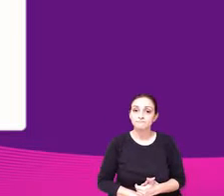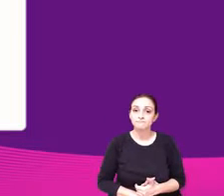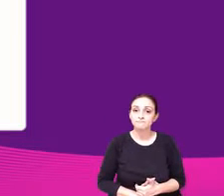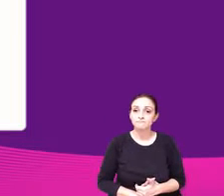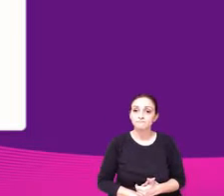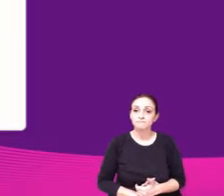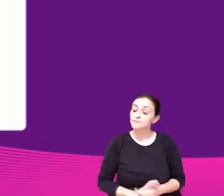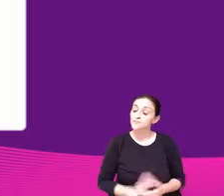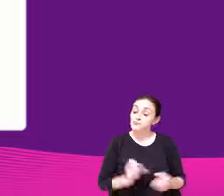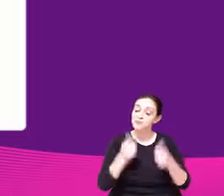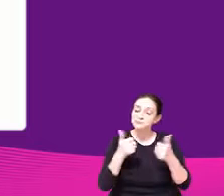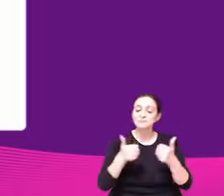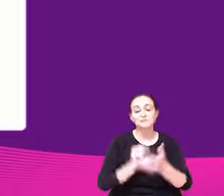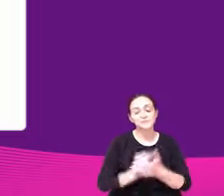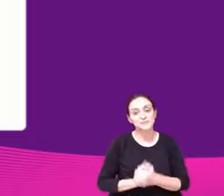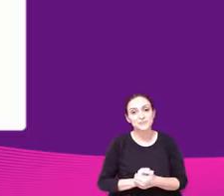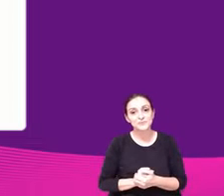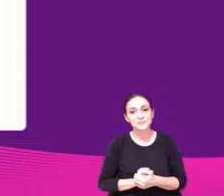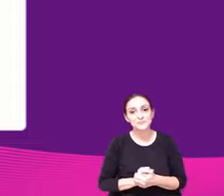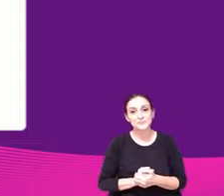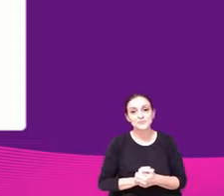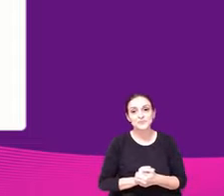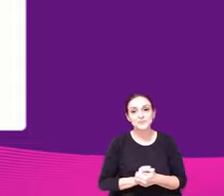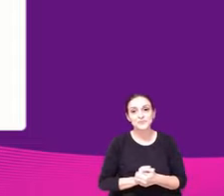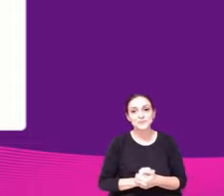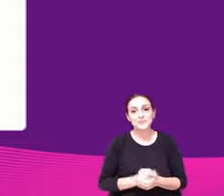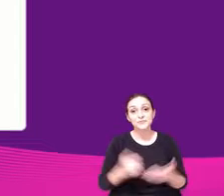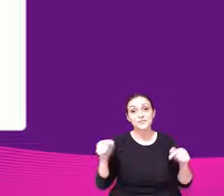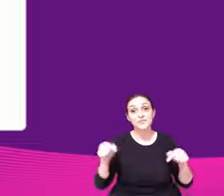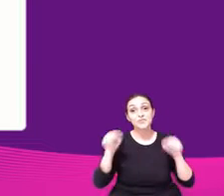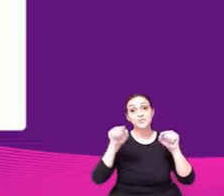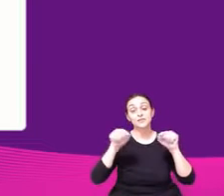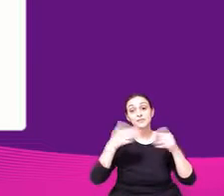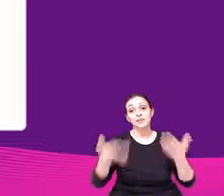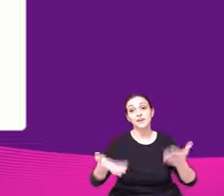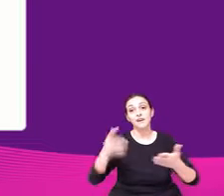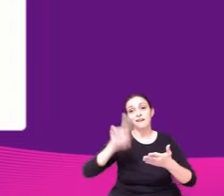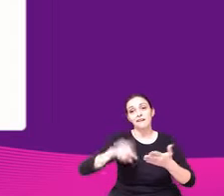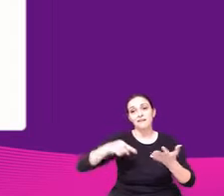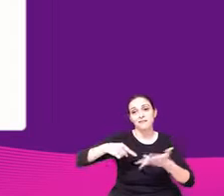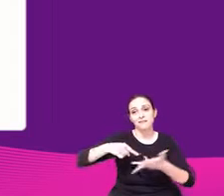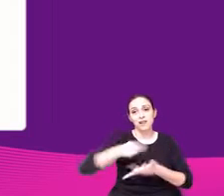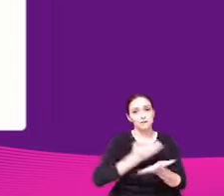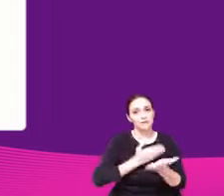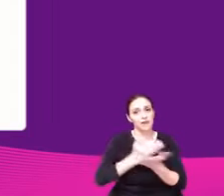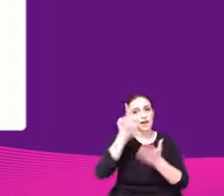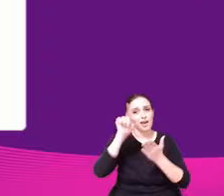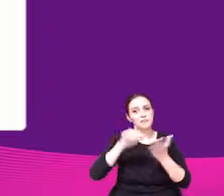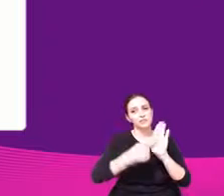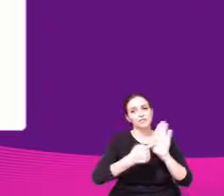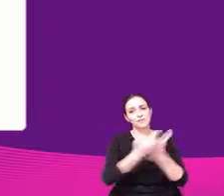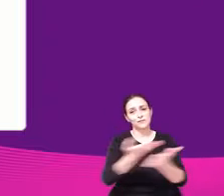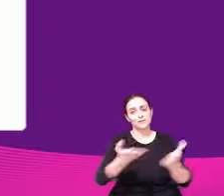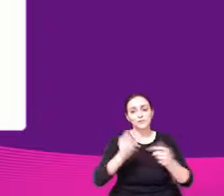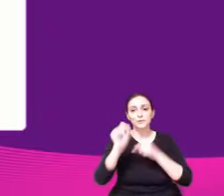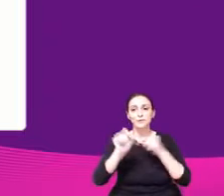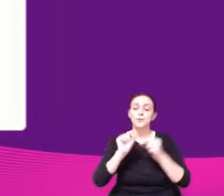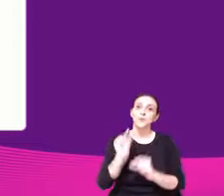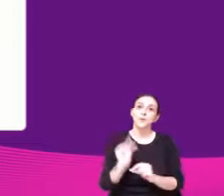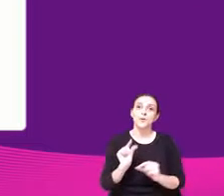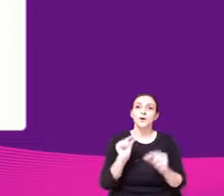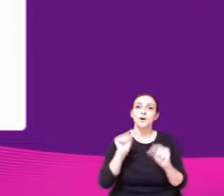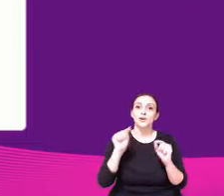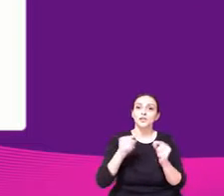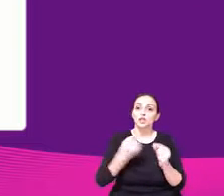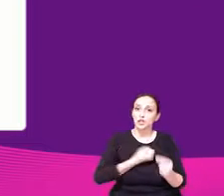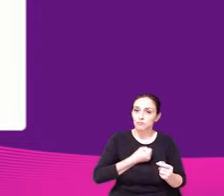Muito bem. Isso aqui, né, nessa introdução, era muito para trazer para vocês um pouco dos números